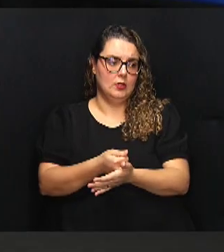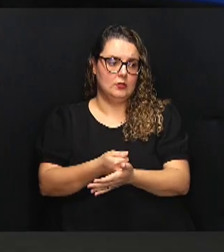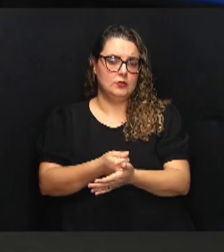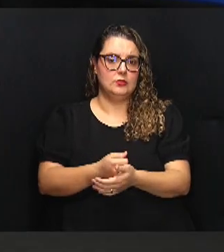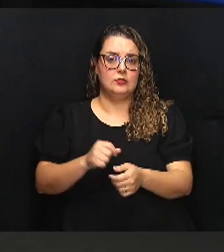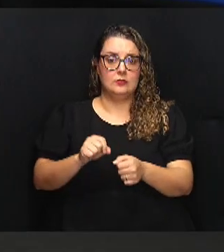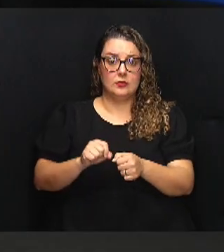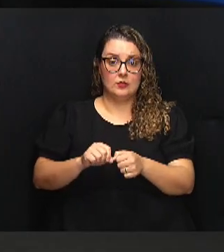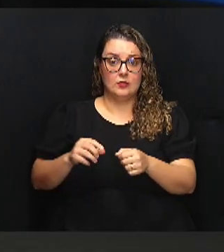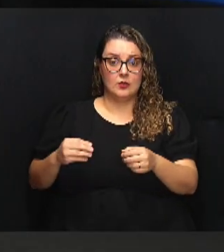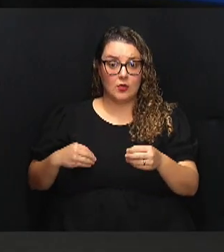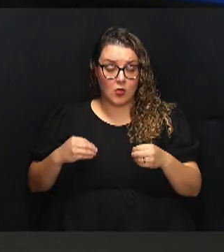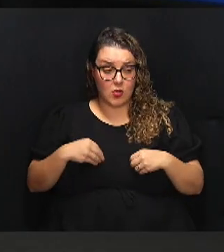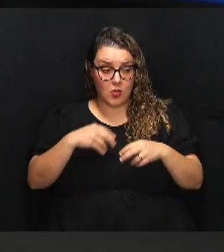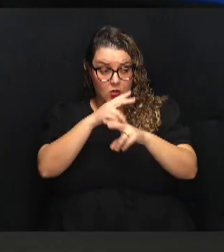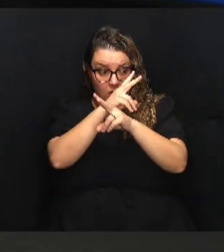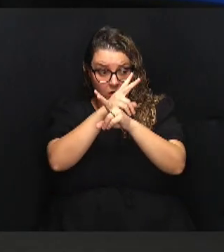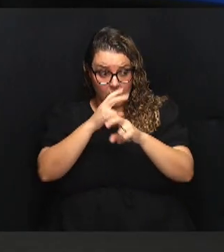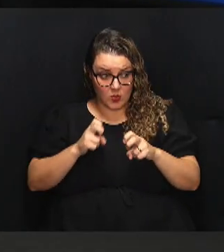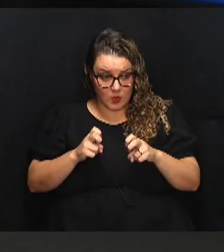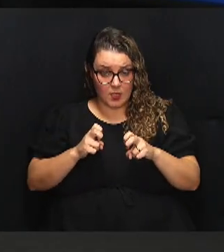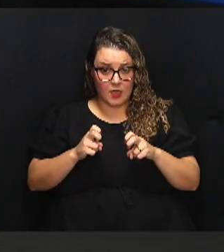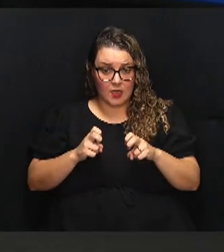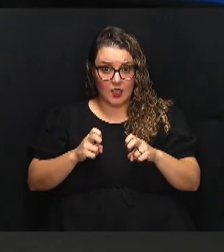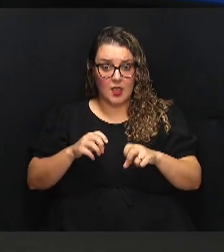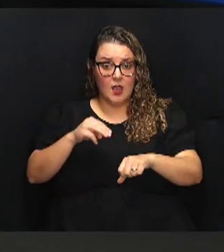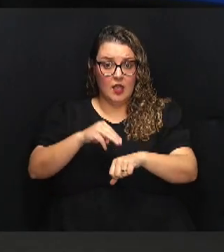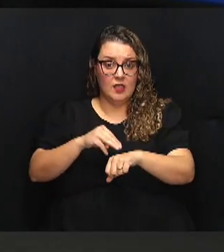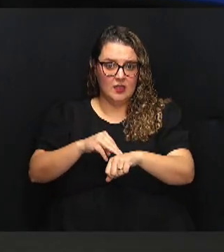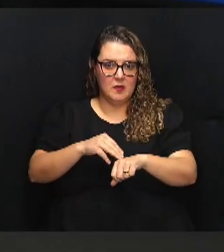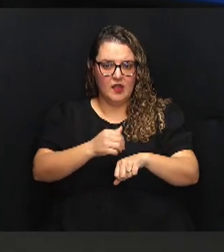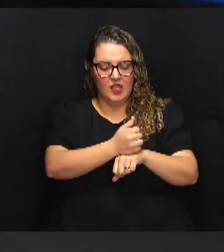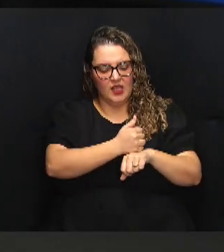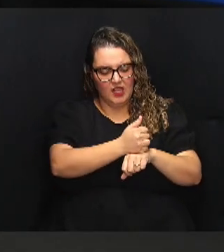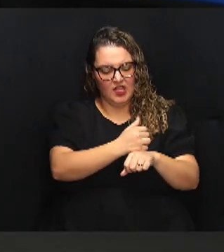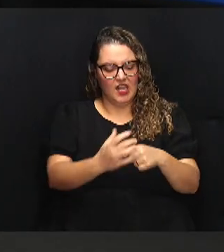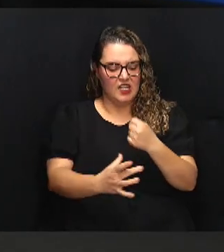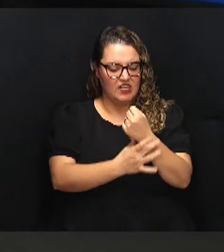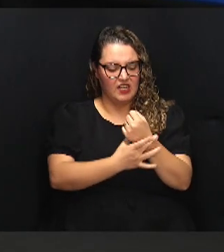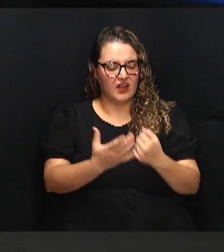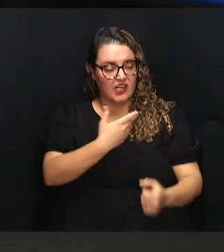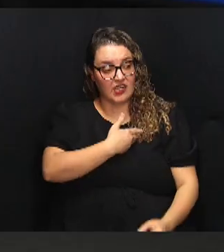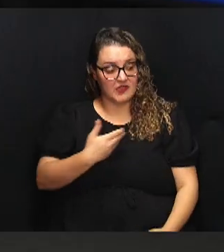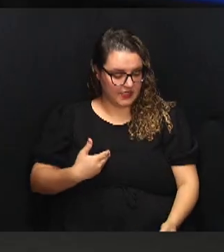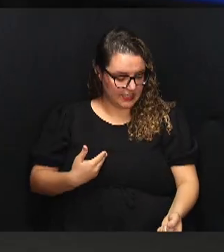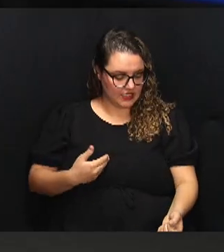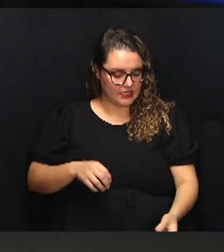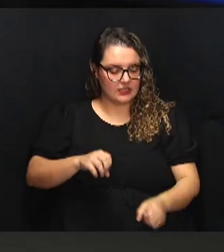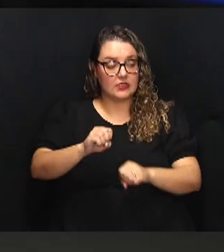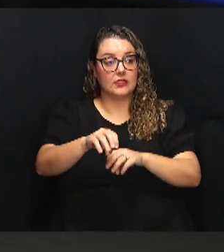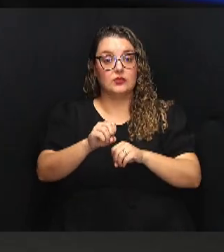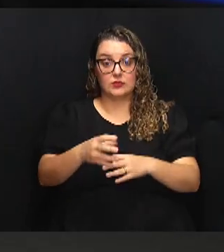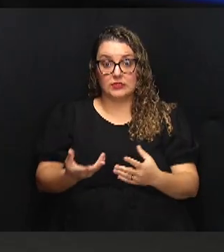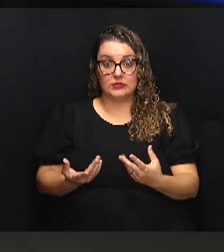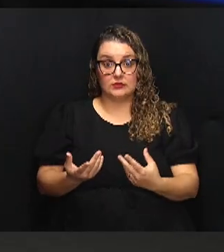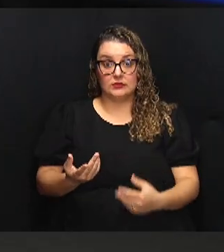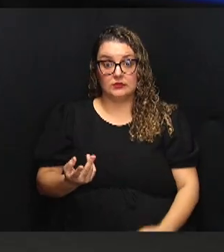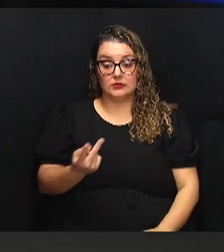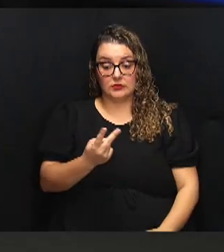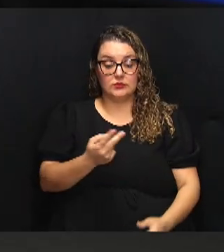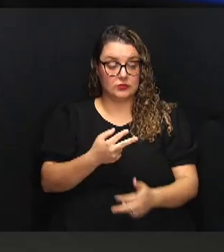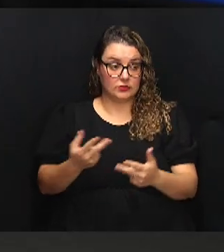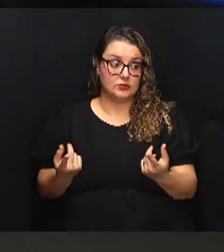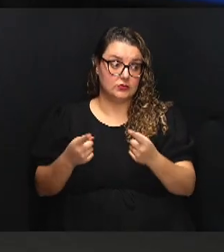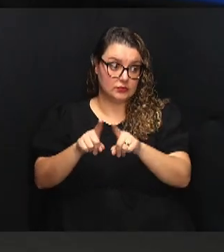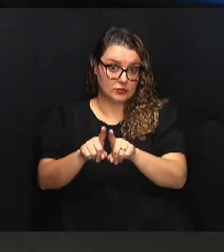realização de exames toxicológicos aos integrantes de carreira, da segurança pública e da educação. Então já aliou as duas coisas aí,